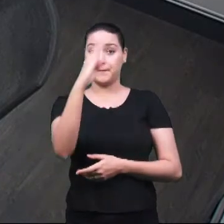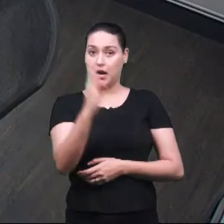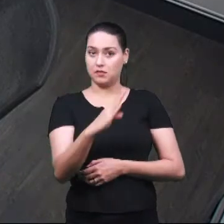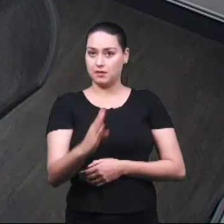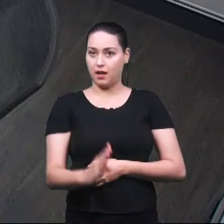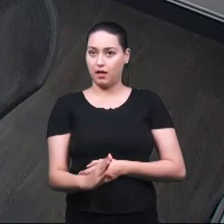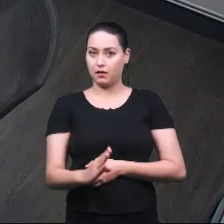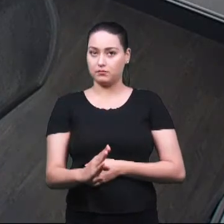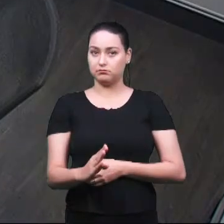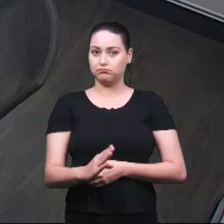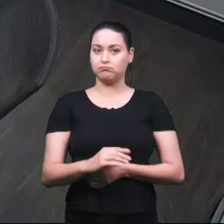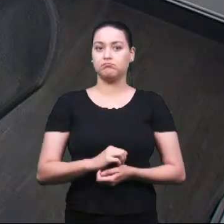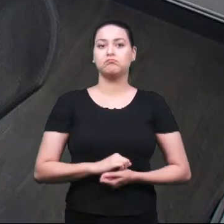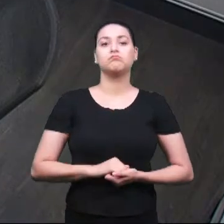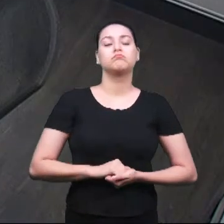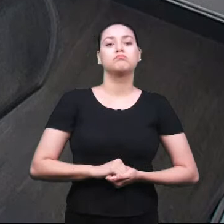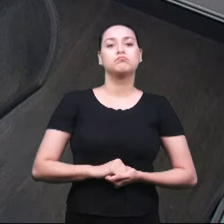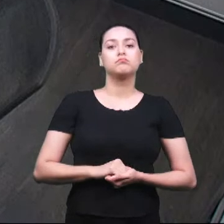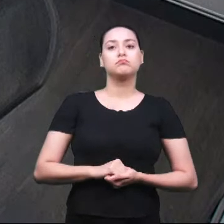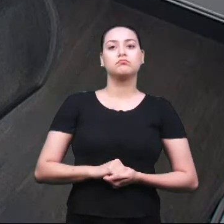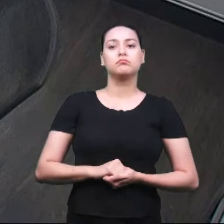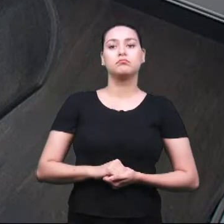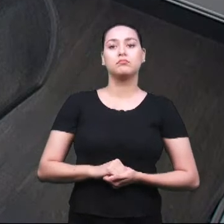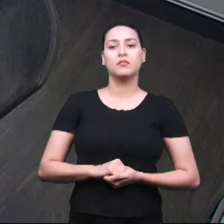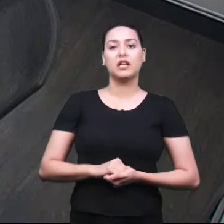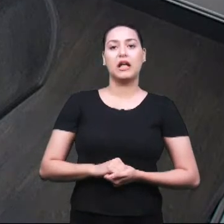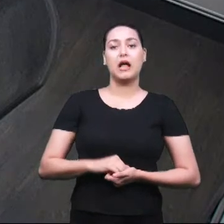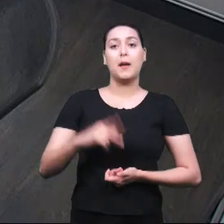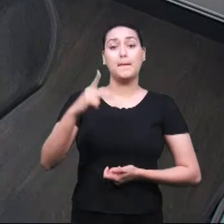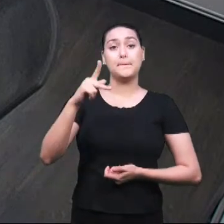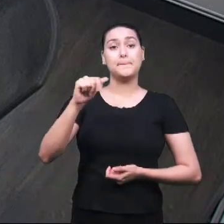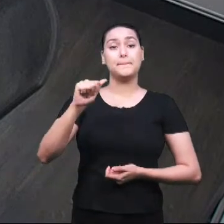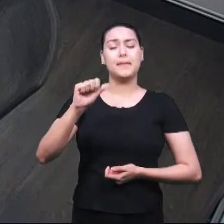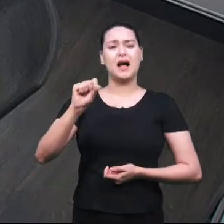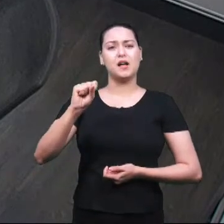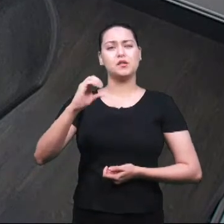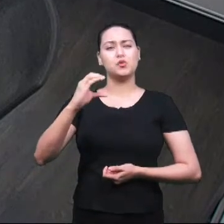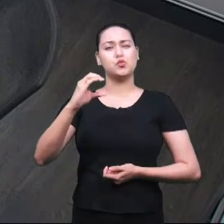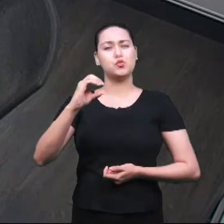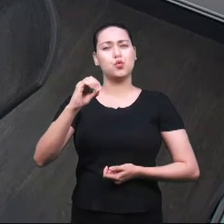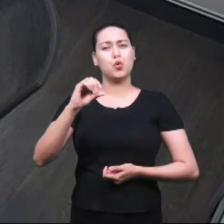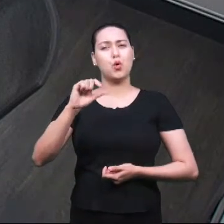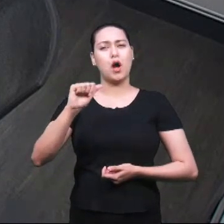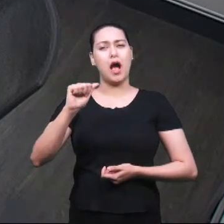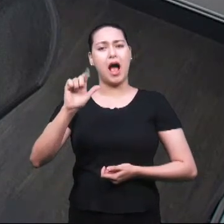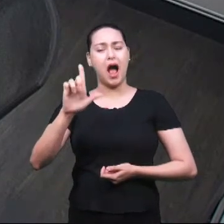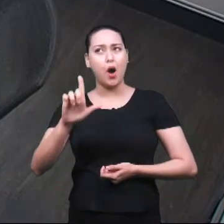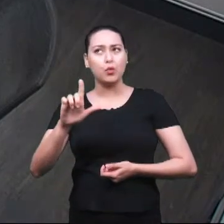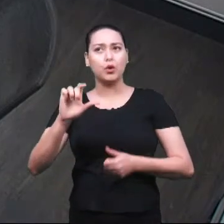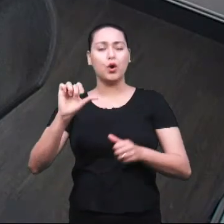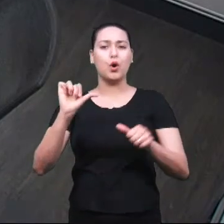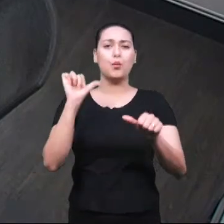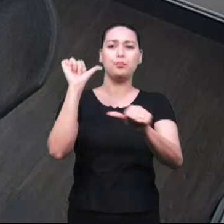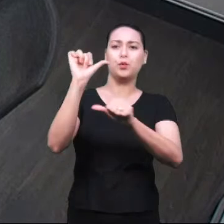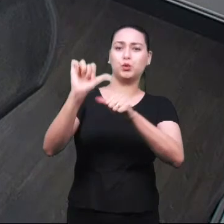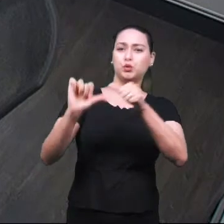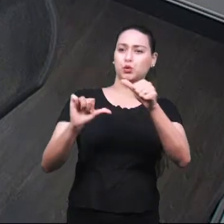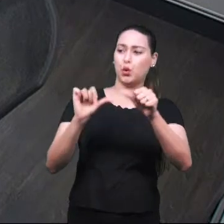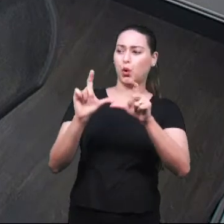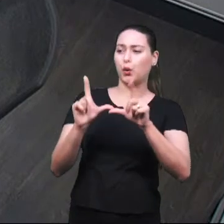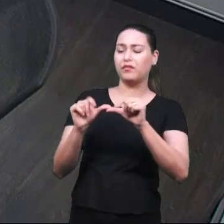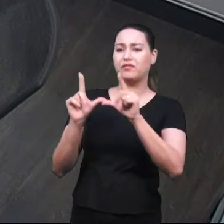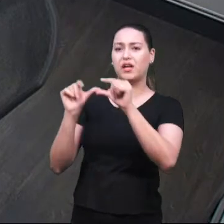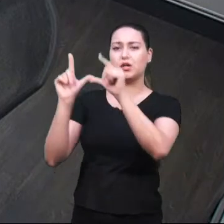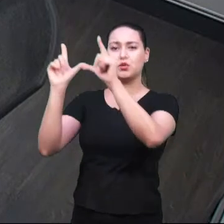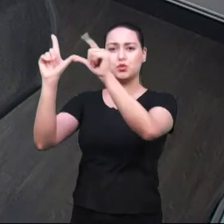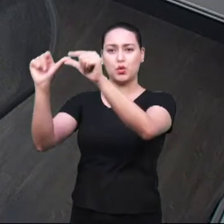não? Eu conheci um suíço. Não, o Pascoal, ele foi de Suíça, mas ele se mudou para a Bélgica, eu acho. Para a